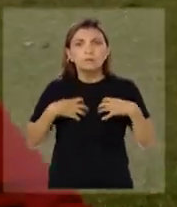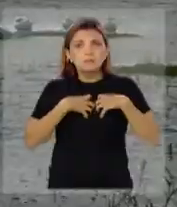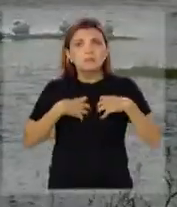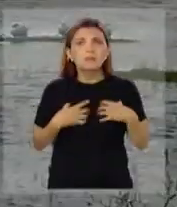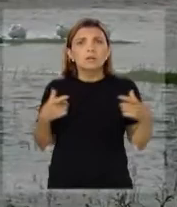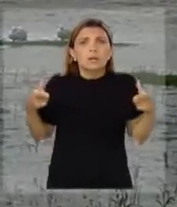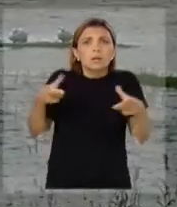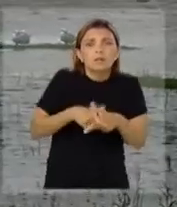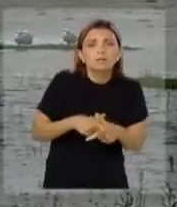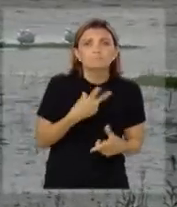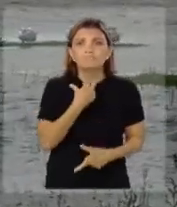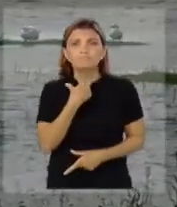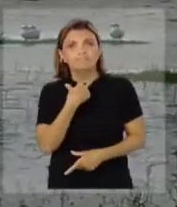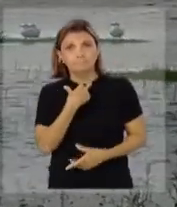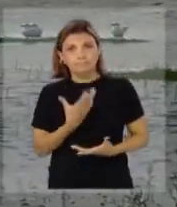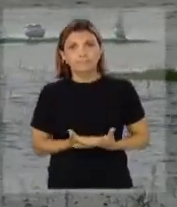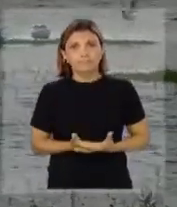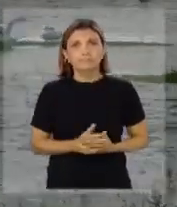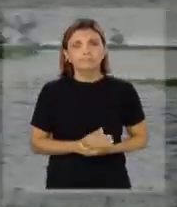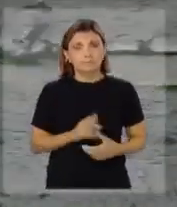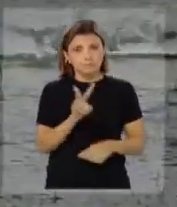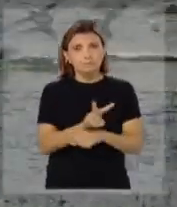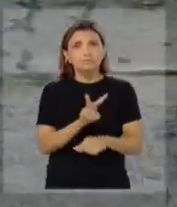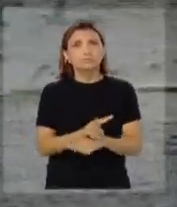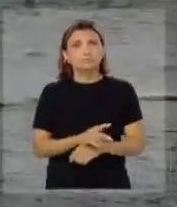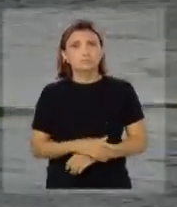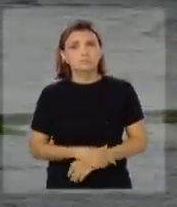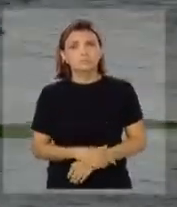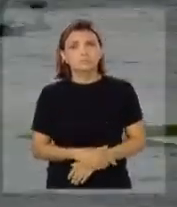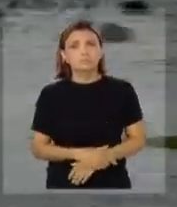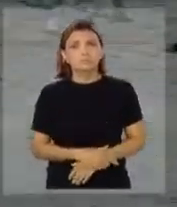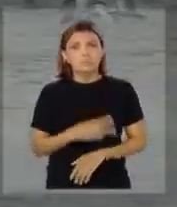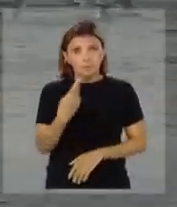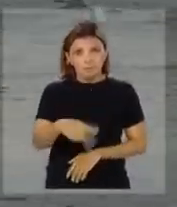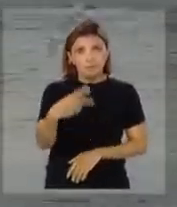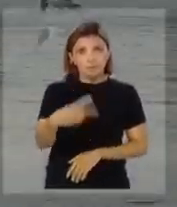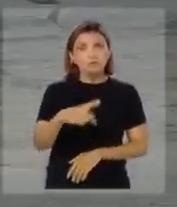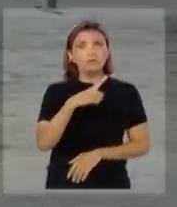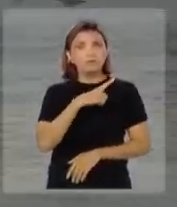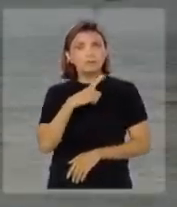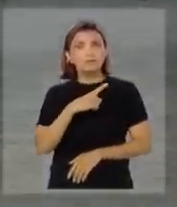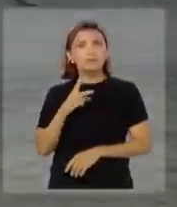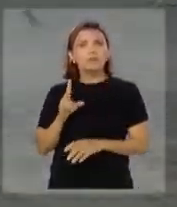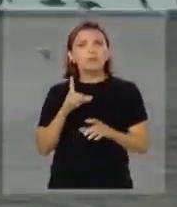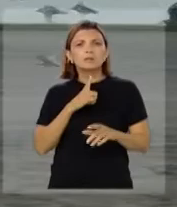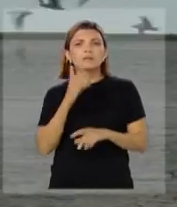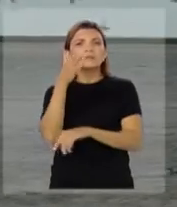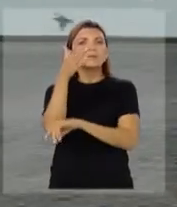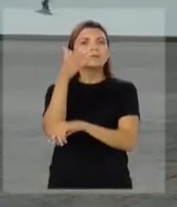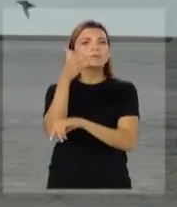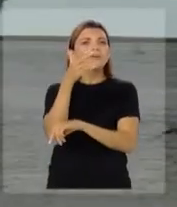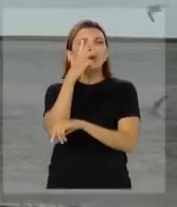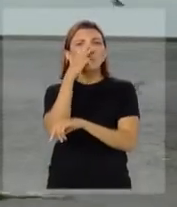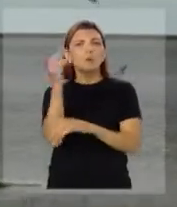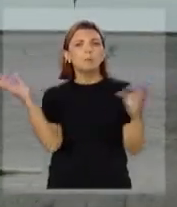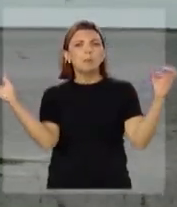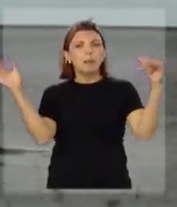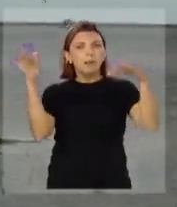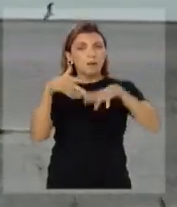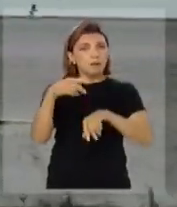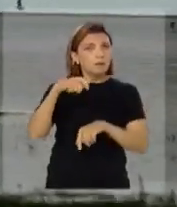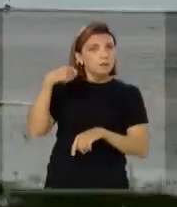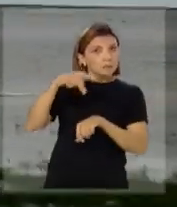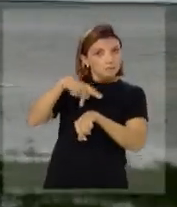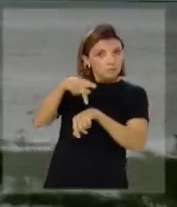preservar uma característica importante de cada região. Nossa, é isso aí. Importante, né? Aqui mesmo funciona como uma espécie de hotel para as